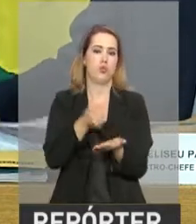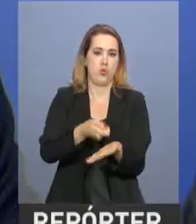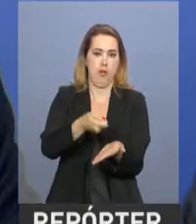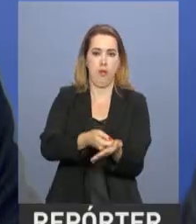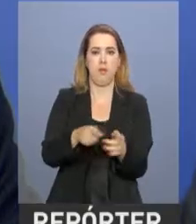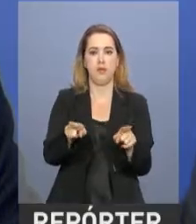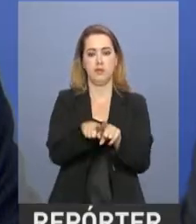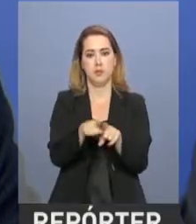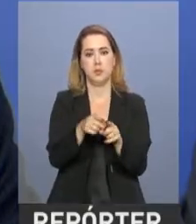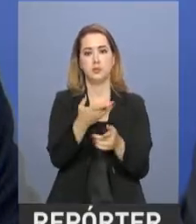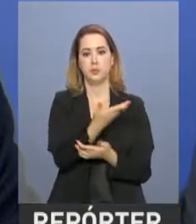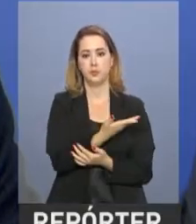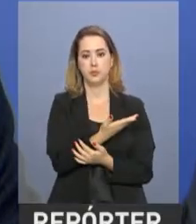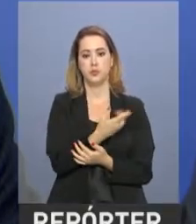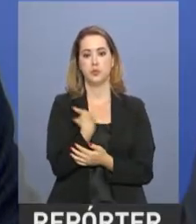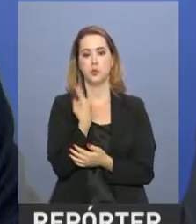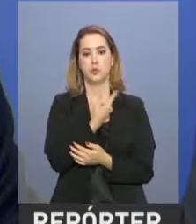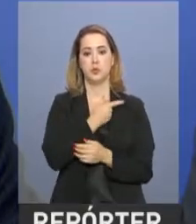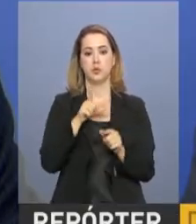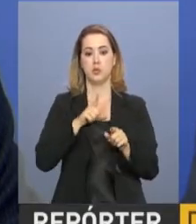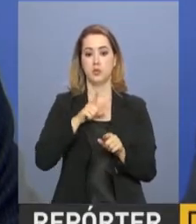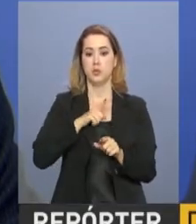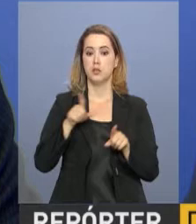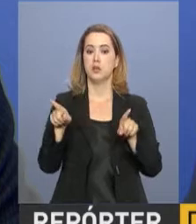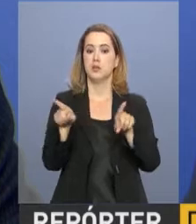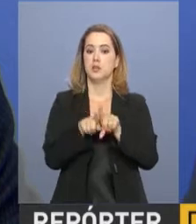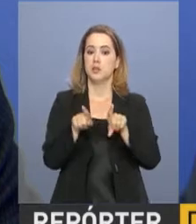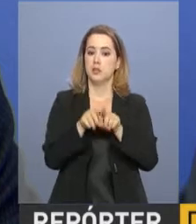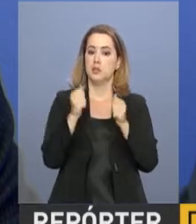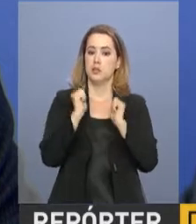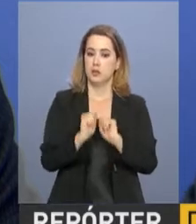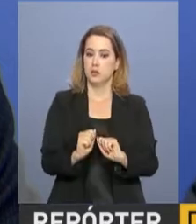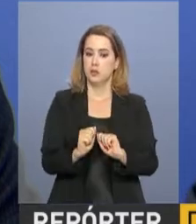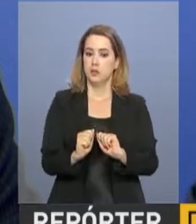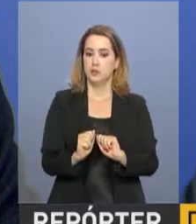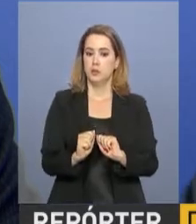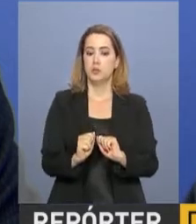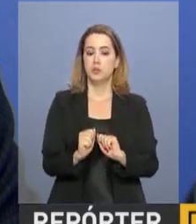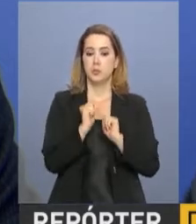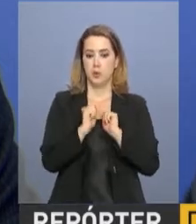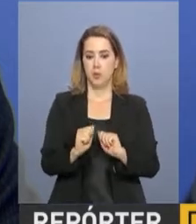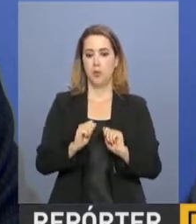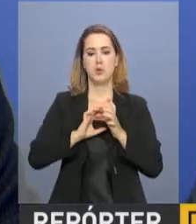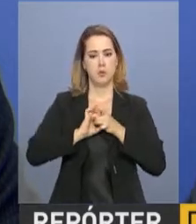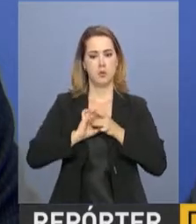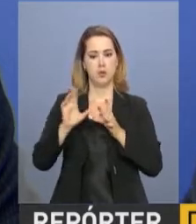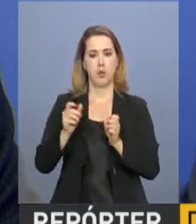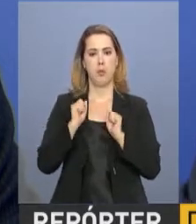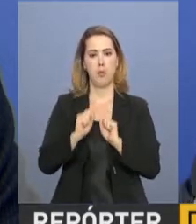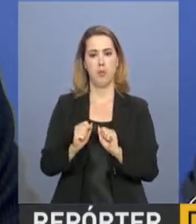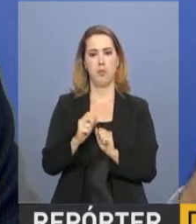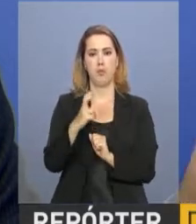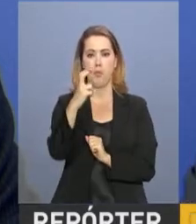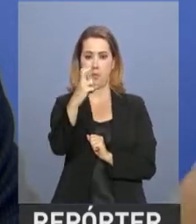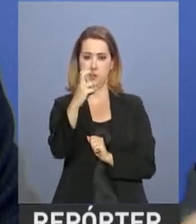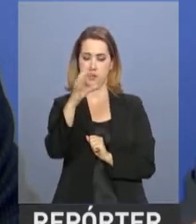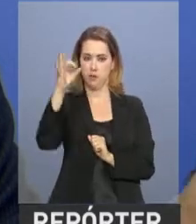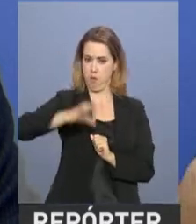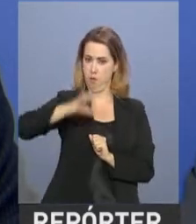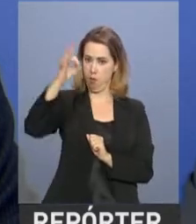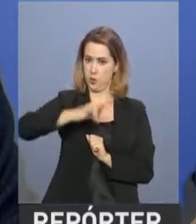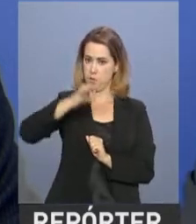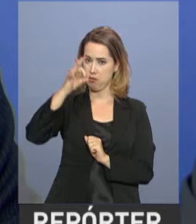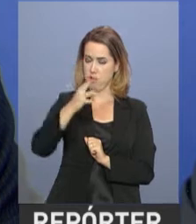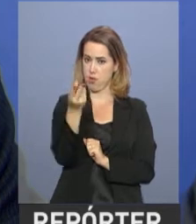projetos. Nós também estaremos permitindo que os órgãos façam um adiantamento de 5% do